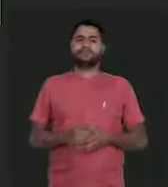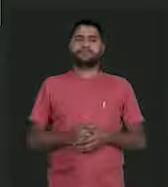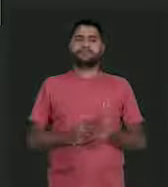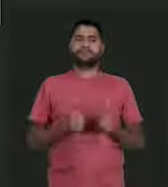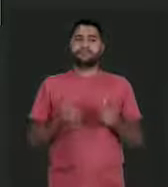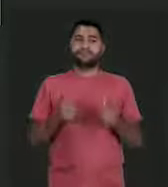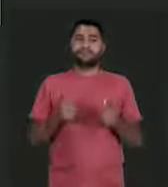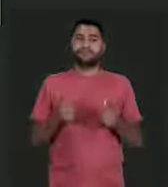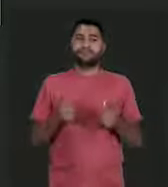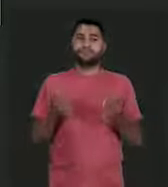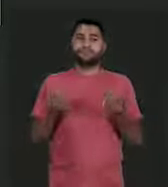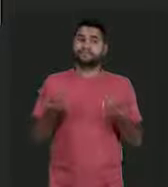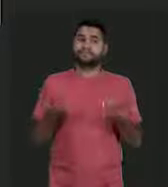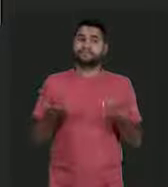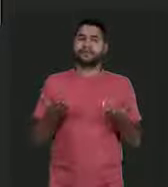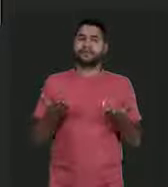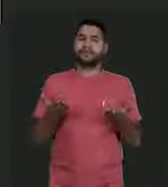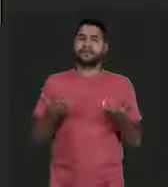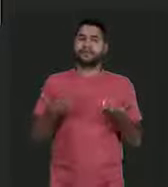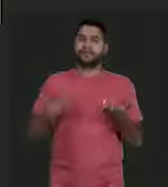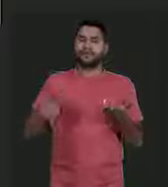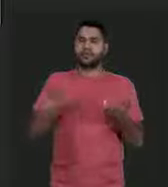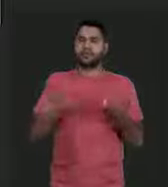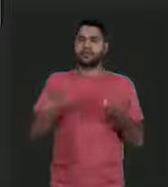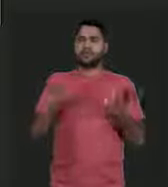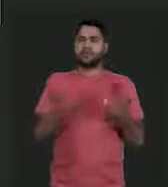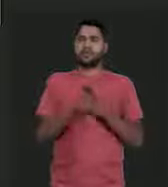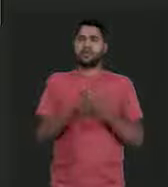ok? Bom, nós ficamos por aqui com esse